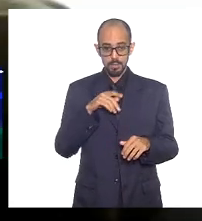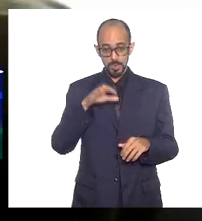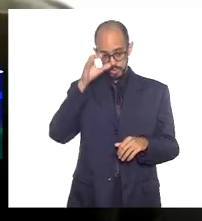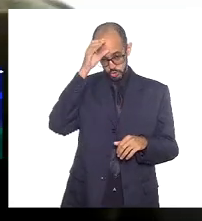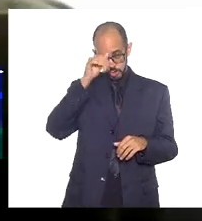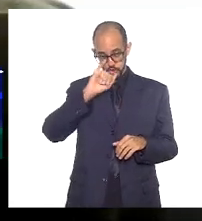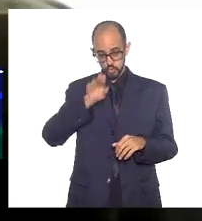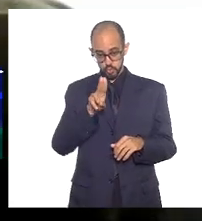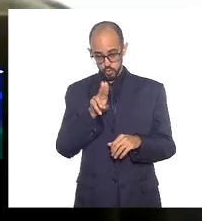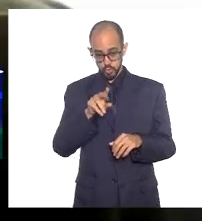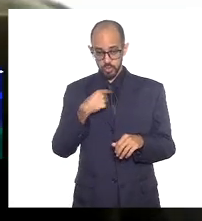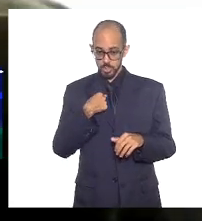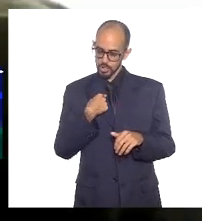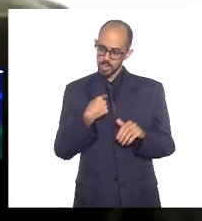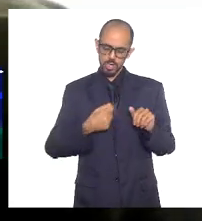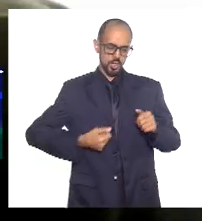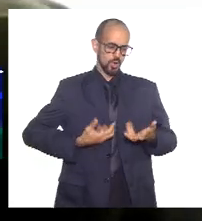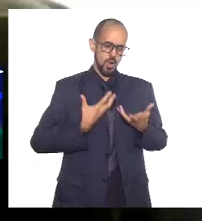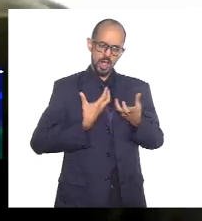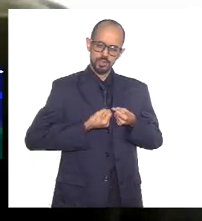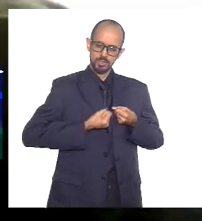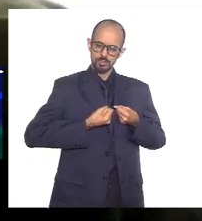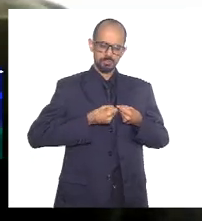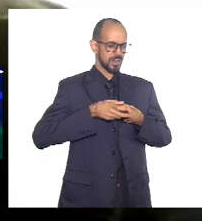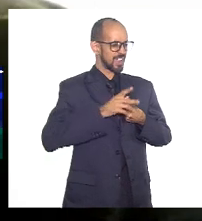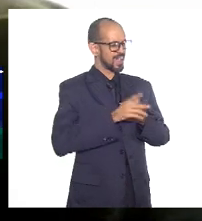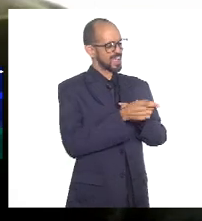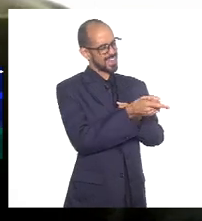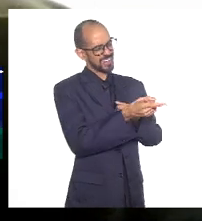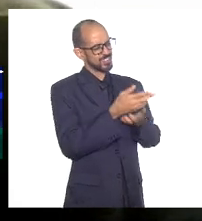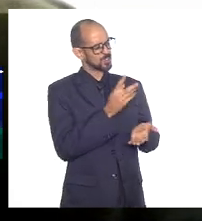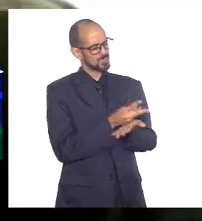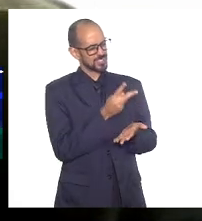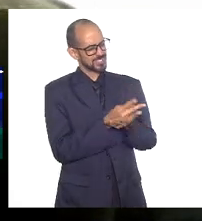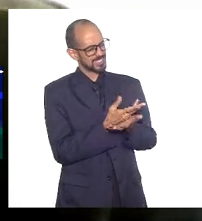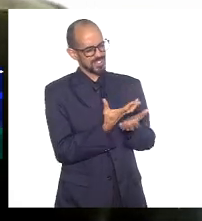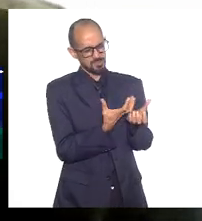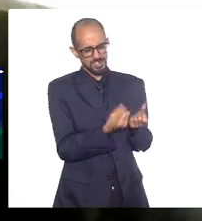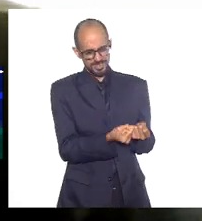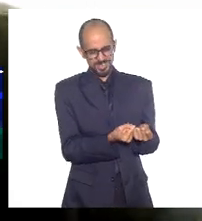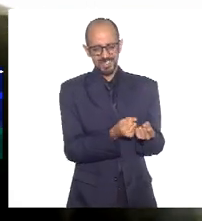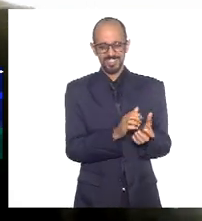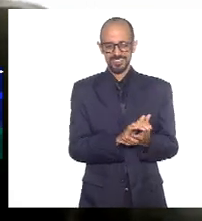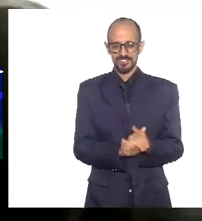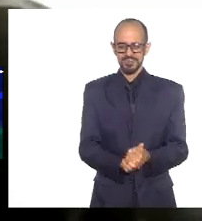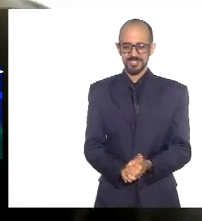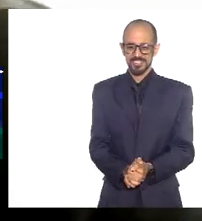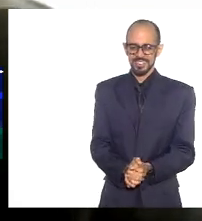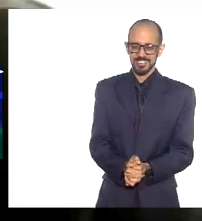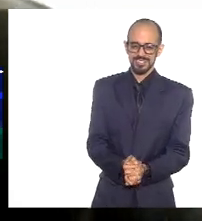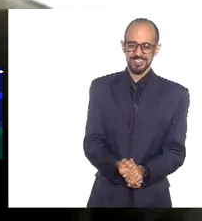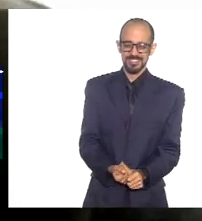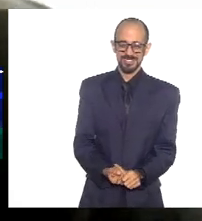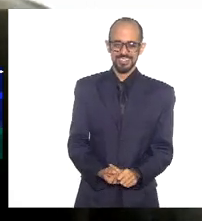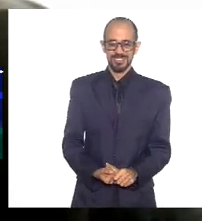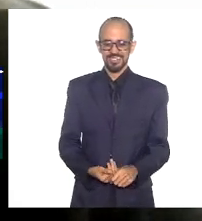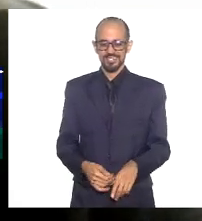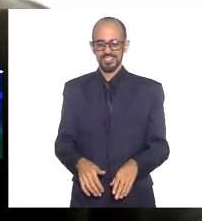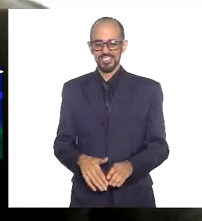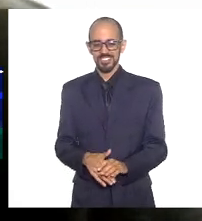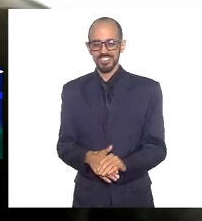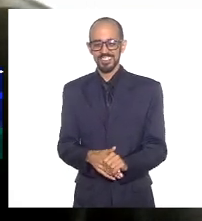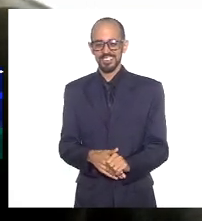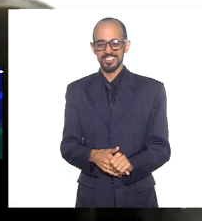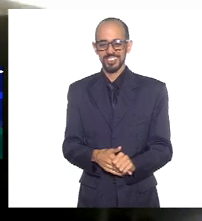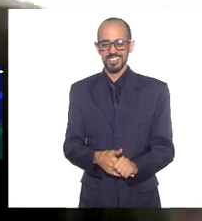eu estou a postos. Aliás, para ela, estou sempre a postos. Mas, então, o Rodrigo Amorim,